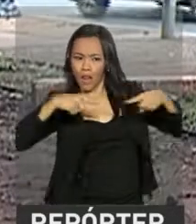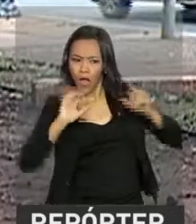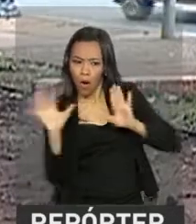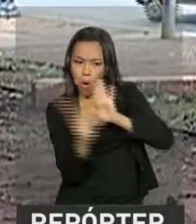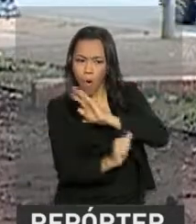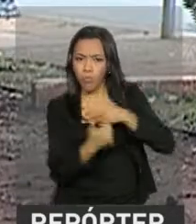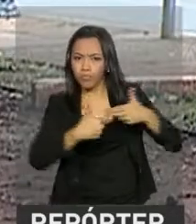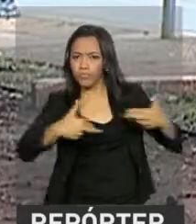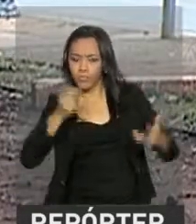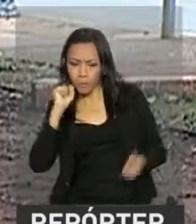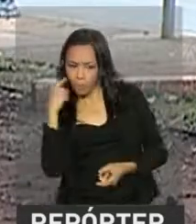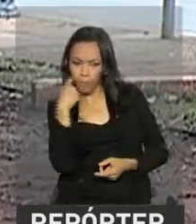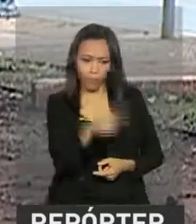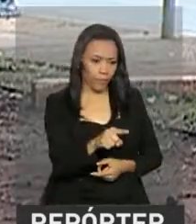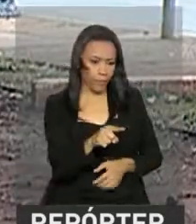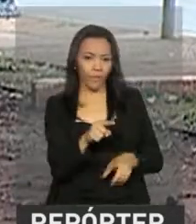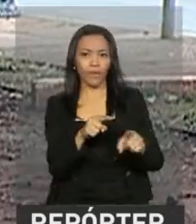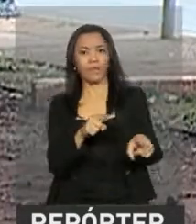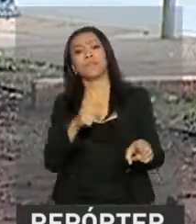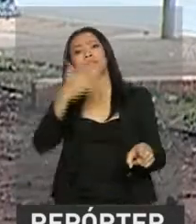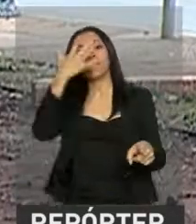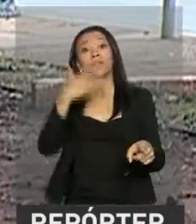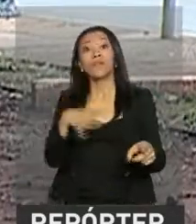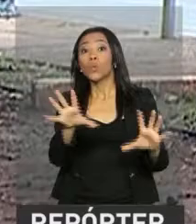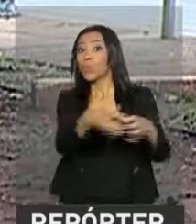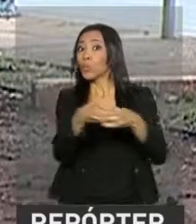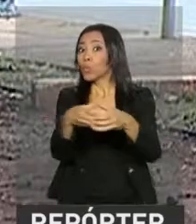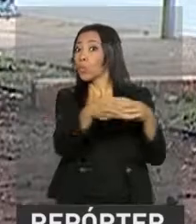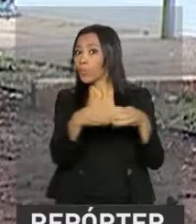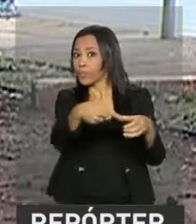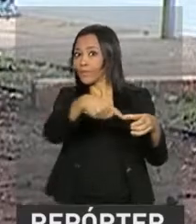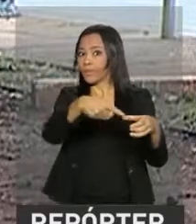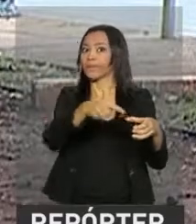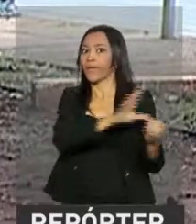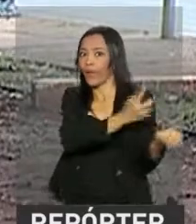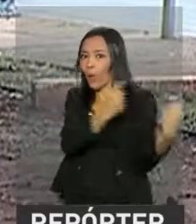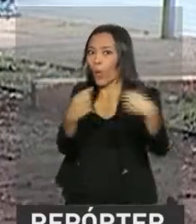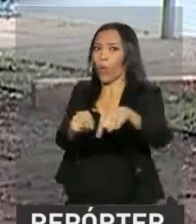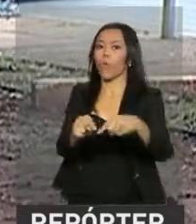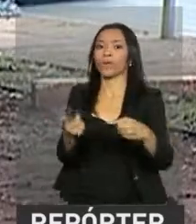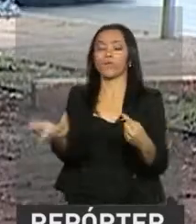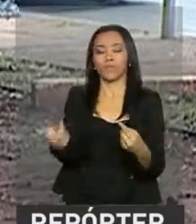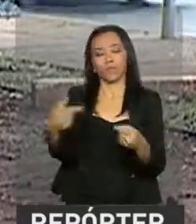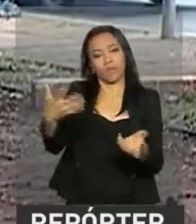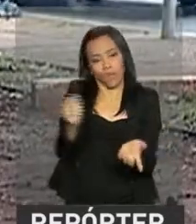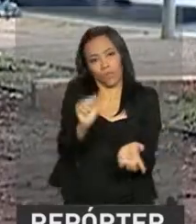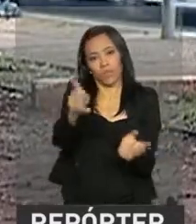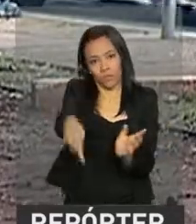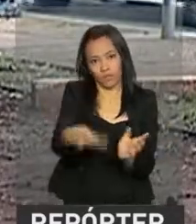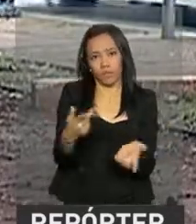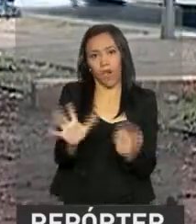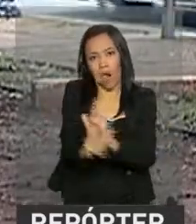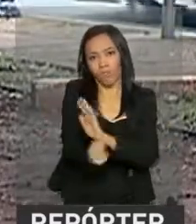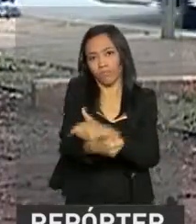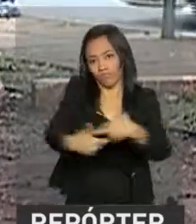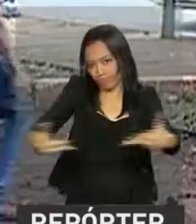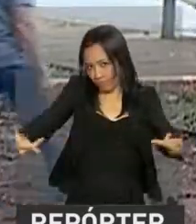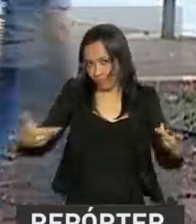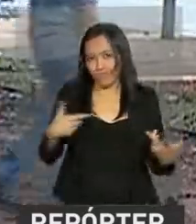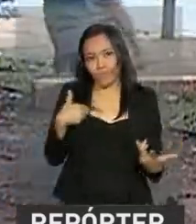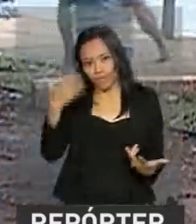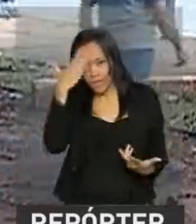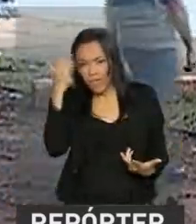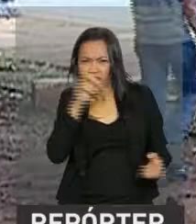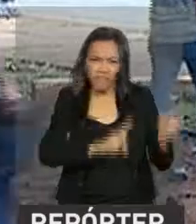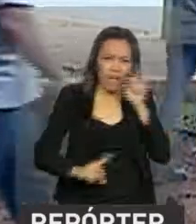busca identificar e localizar pessoas e grupos que agem contra a Previdência Social e busca ainda identificar possíveis